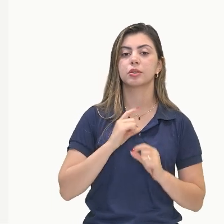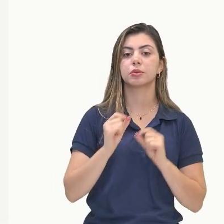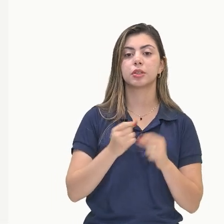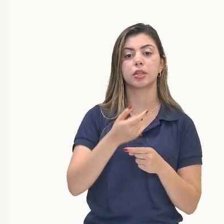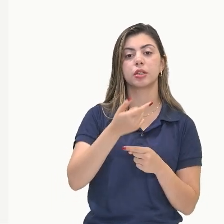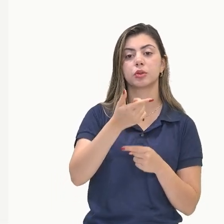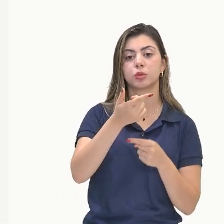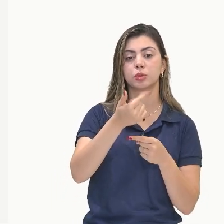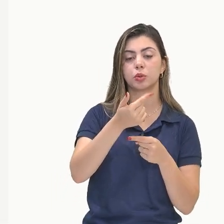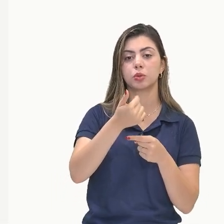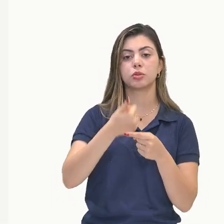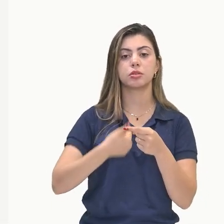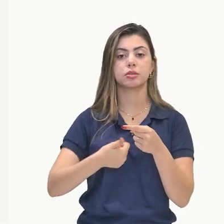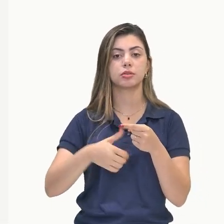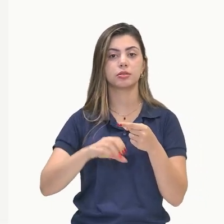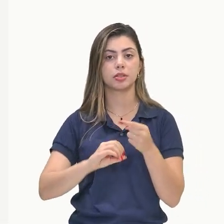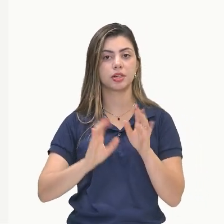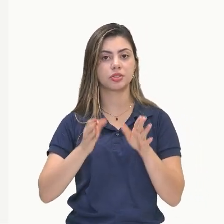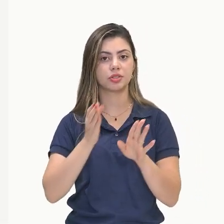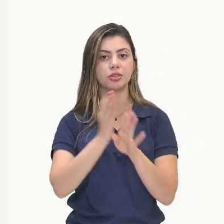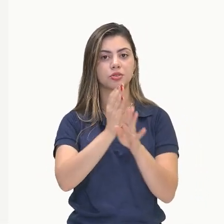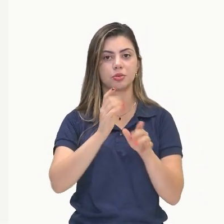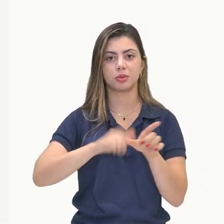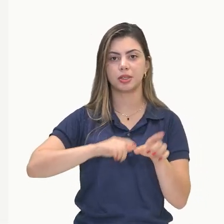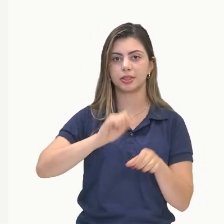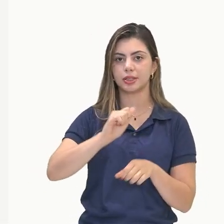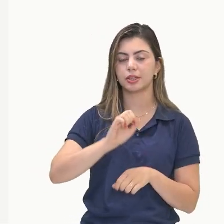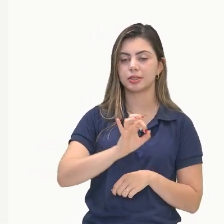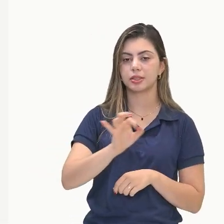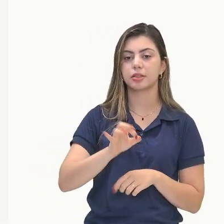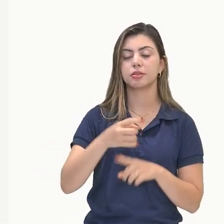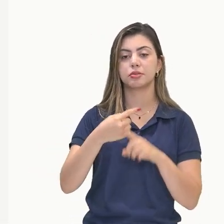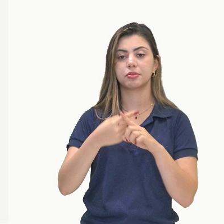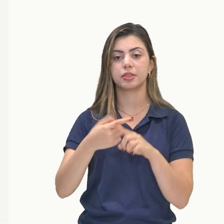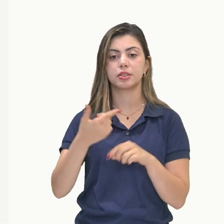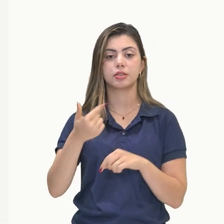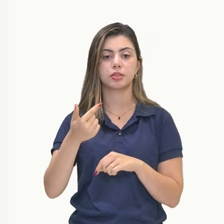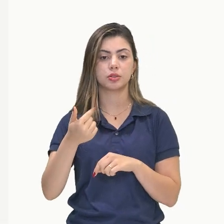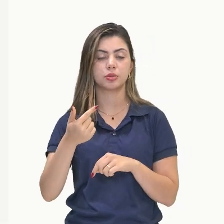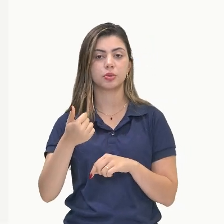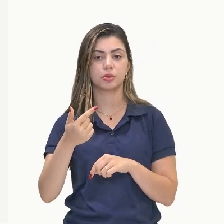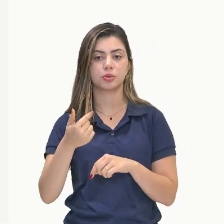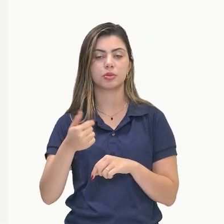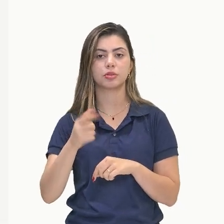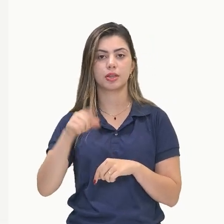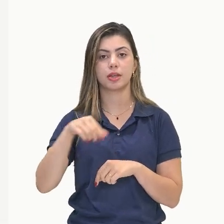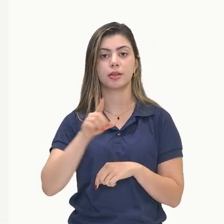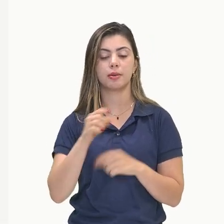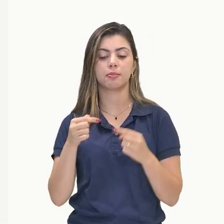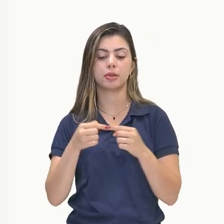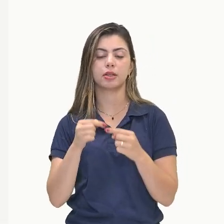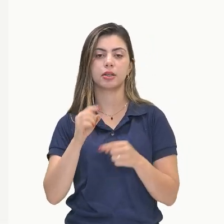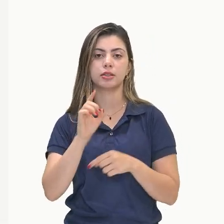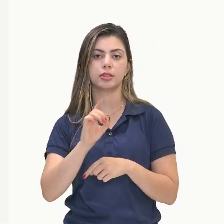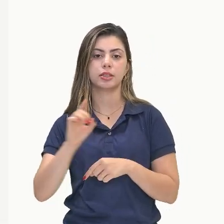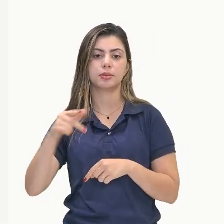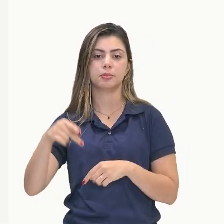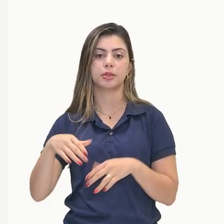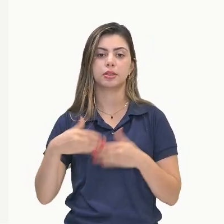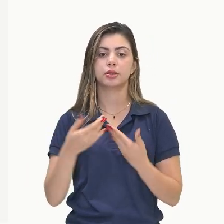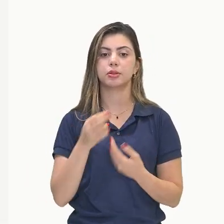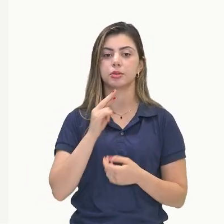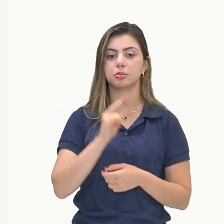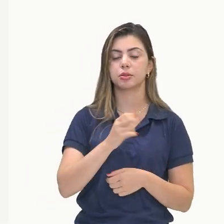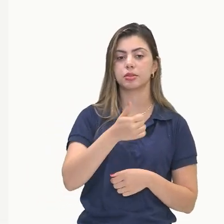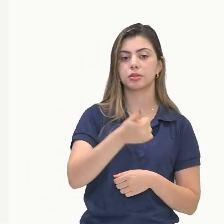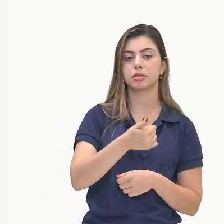10, né? A gente já descobriu na letra A, vezes o ΔV, que é 12, que é a diferença de potencial. Eu vou ficar com